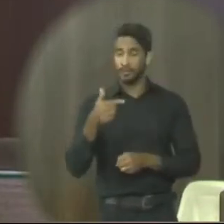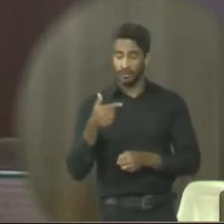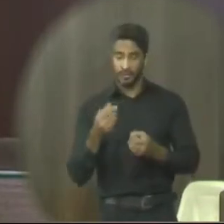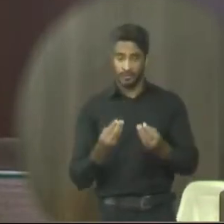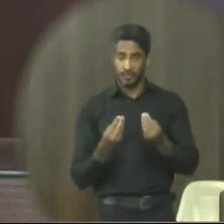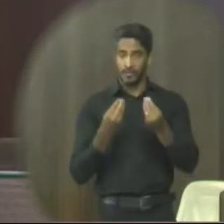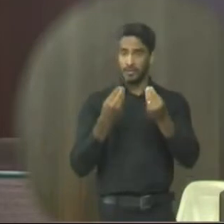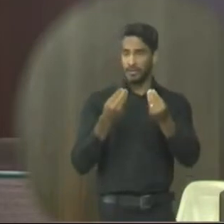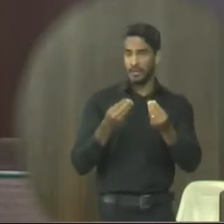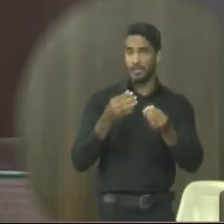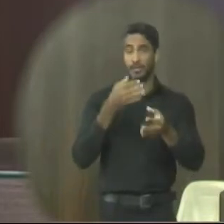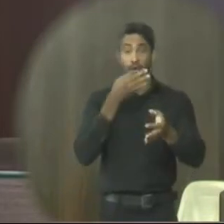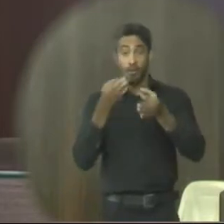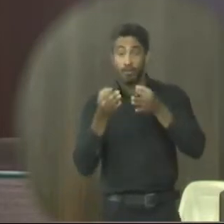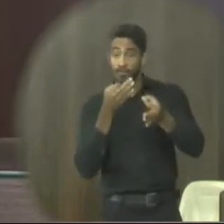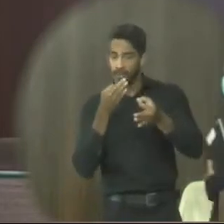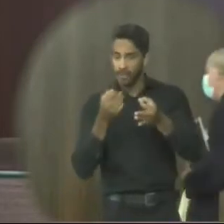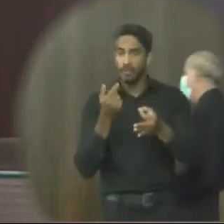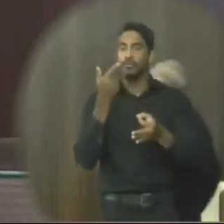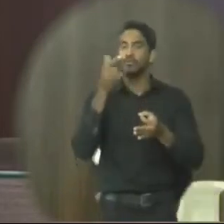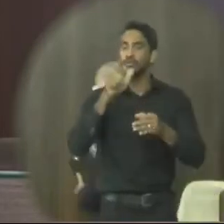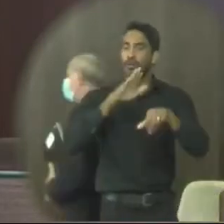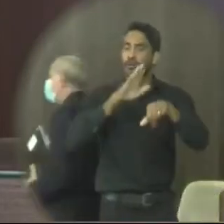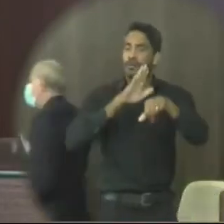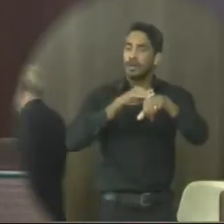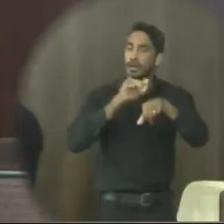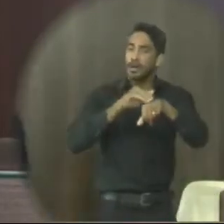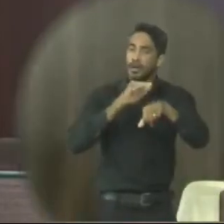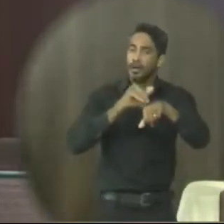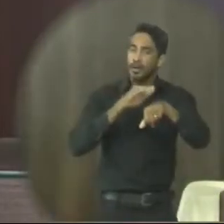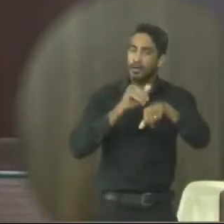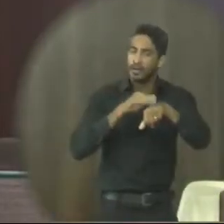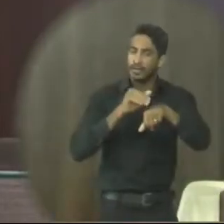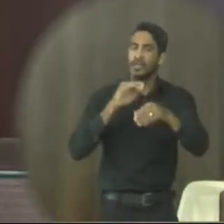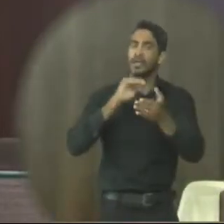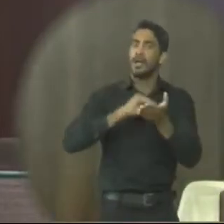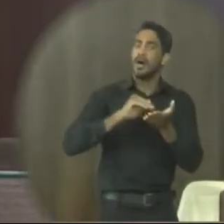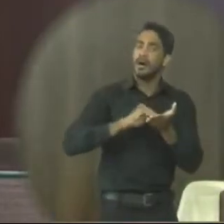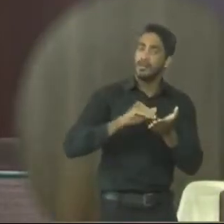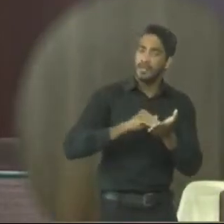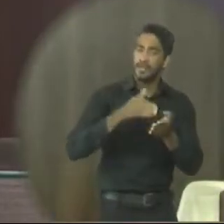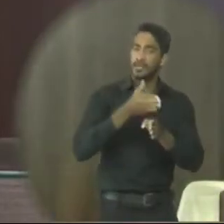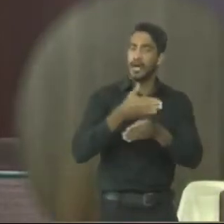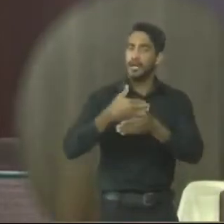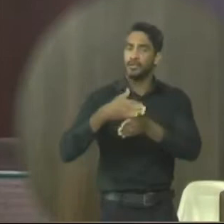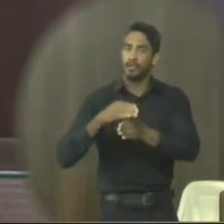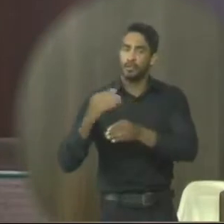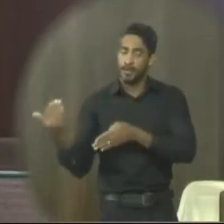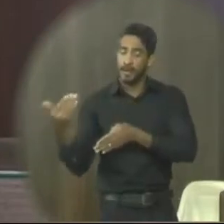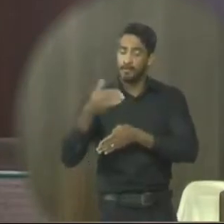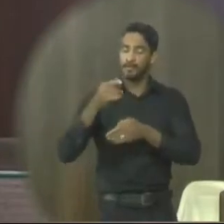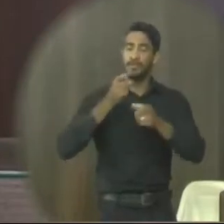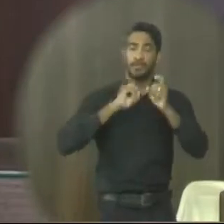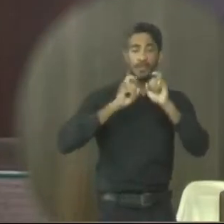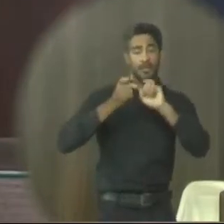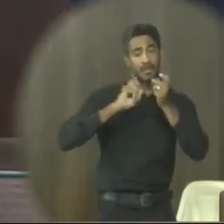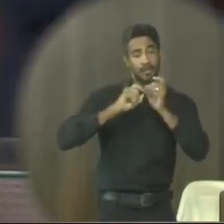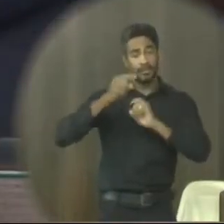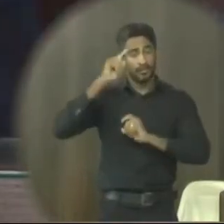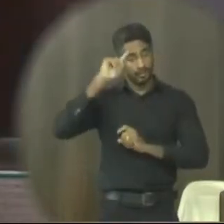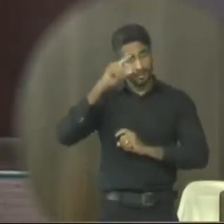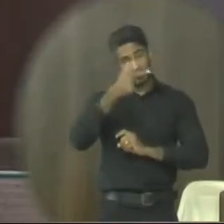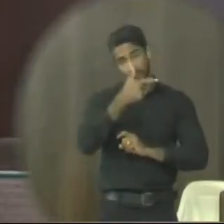e a sugestão de envio de novas convocações ao secretário de obras para o comparecimento na reunião ordinária do